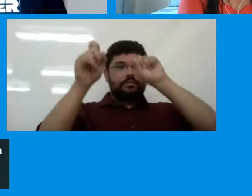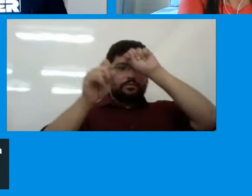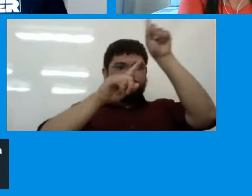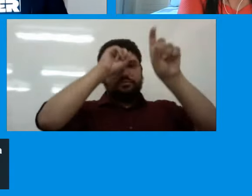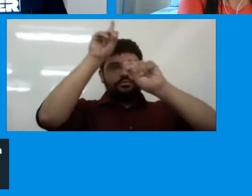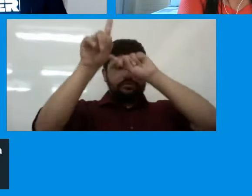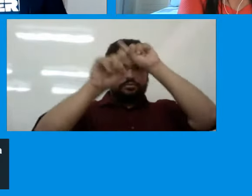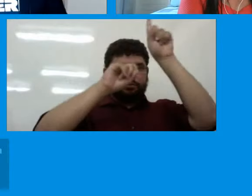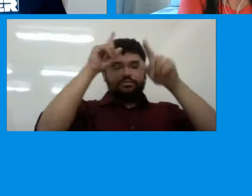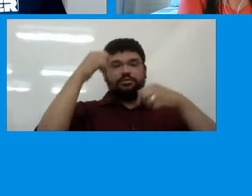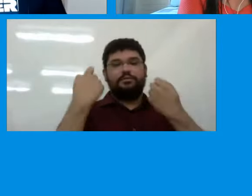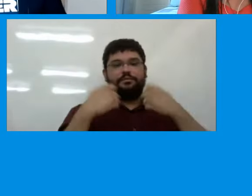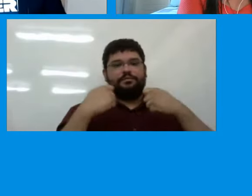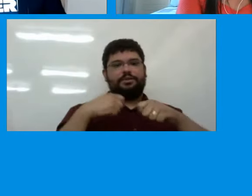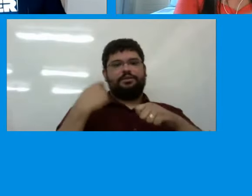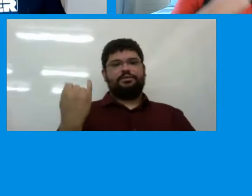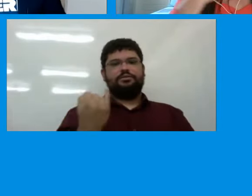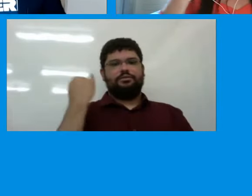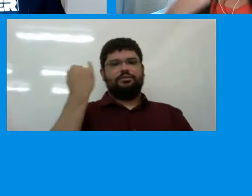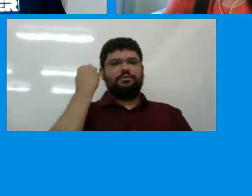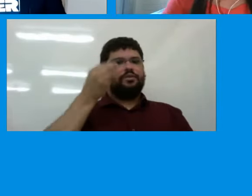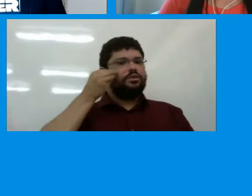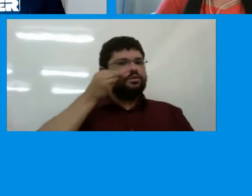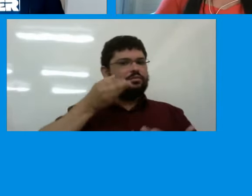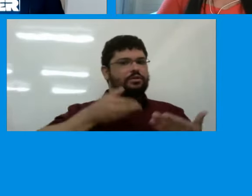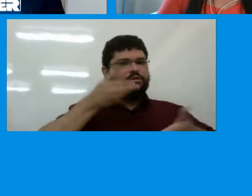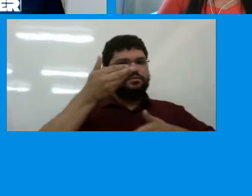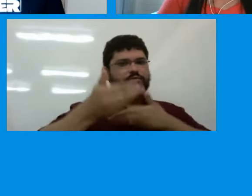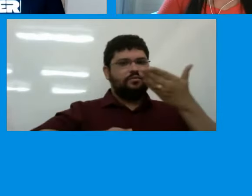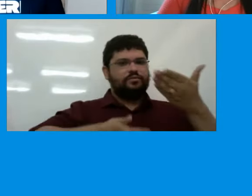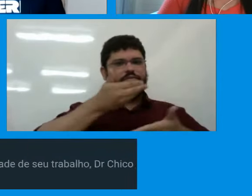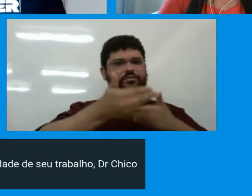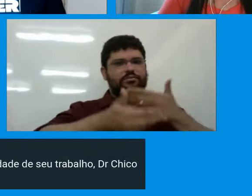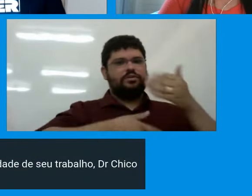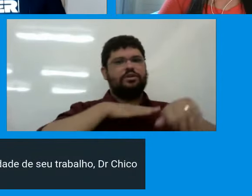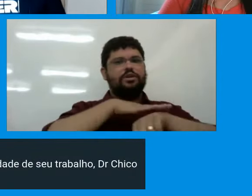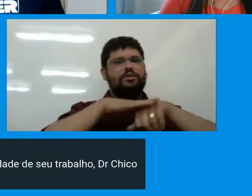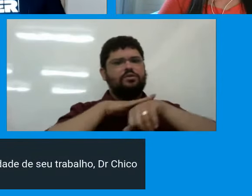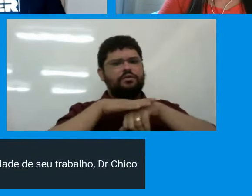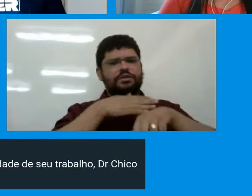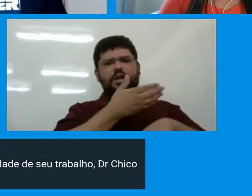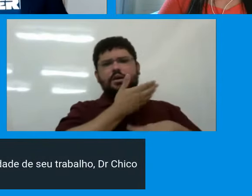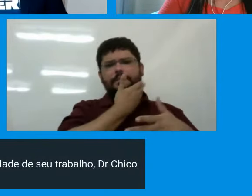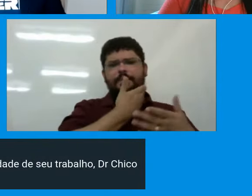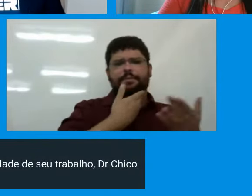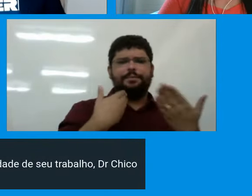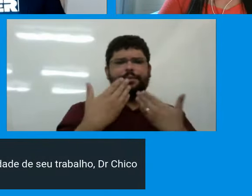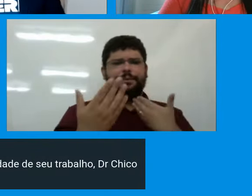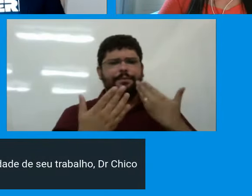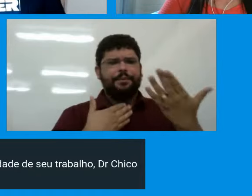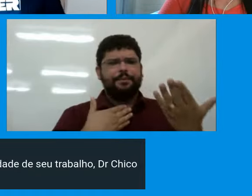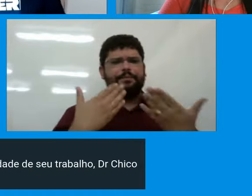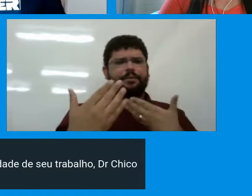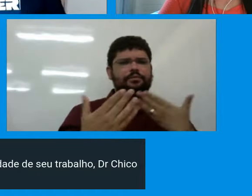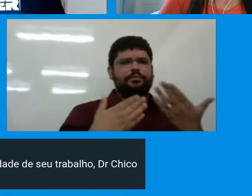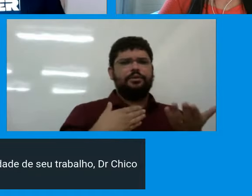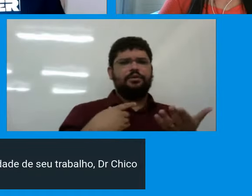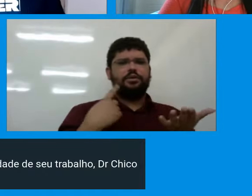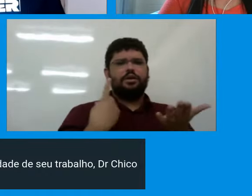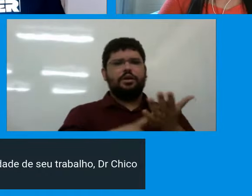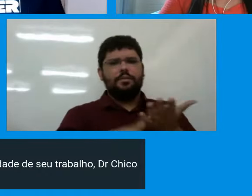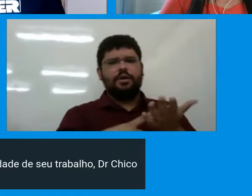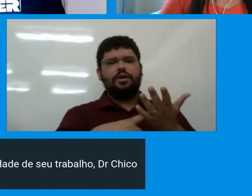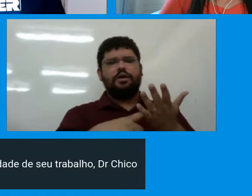essa troca de experiência, e eu sugiro a vocês, professores, colegas de profissão, que sempre que possível, marque um encontro no